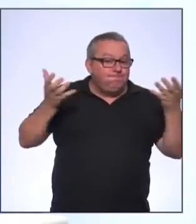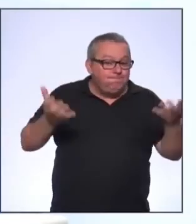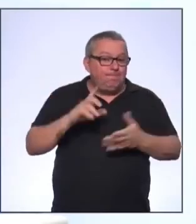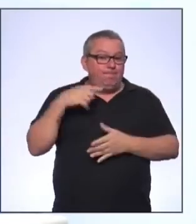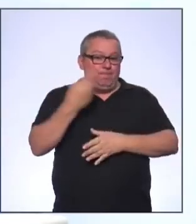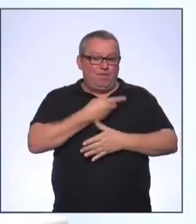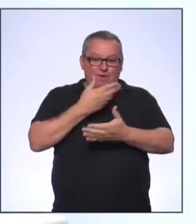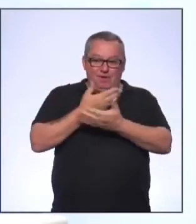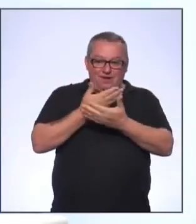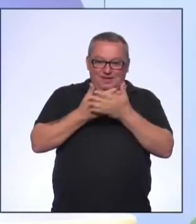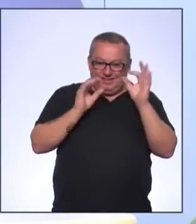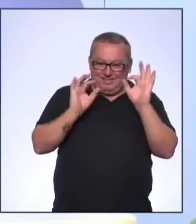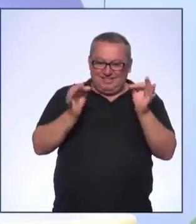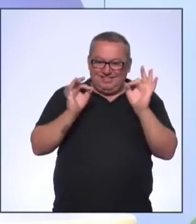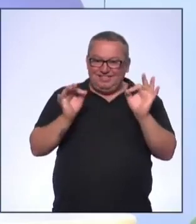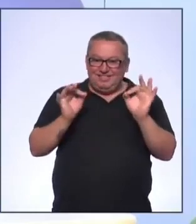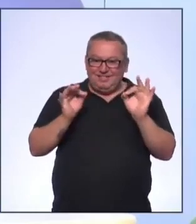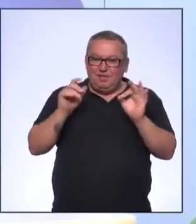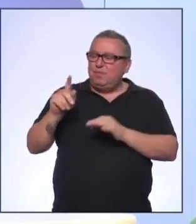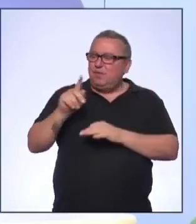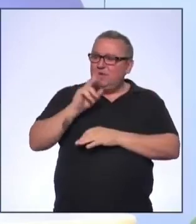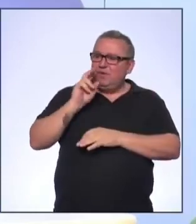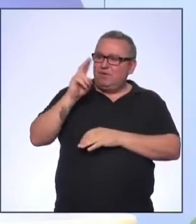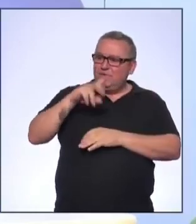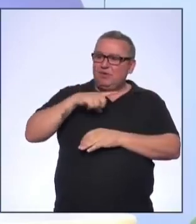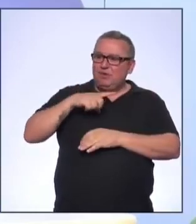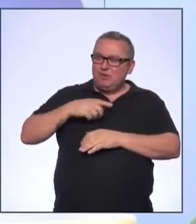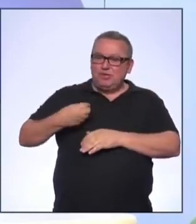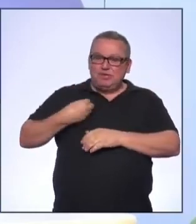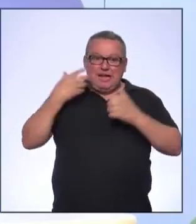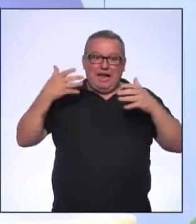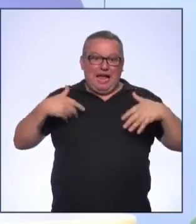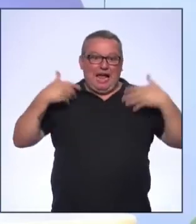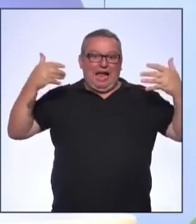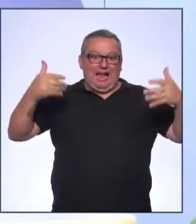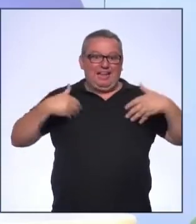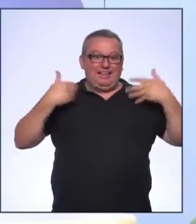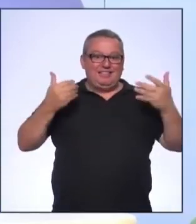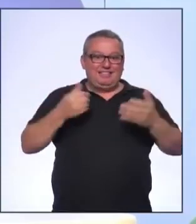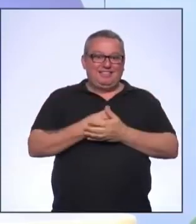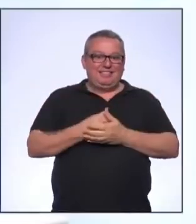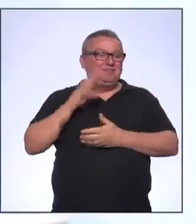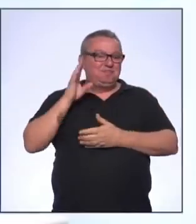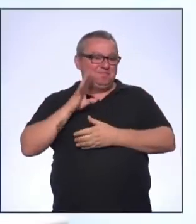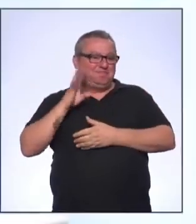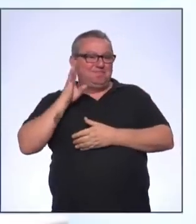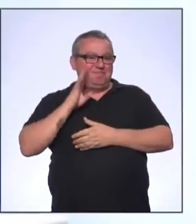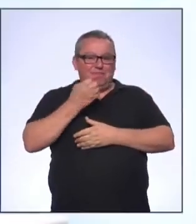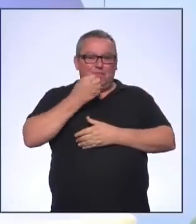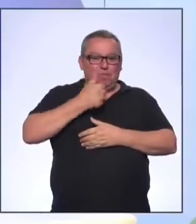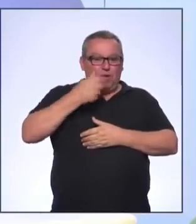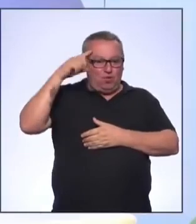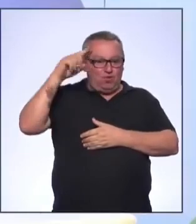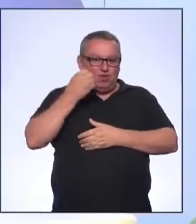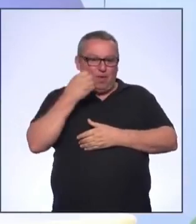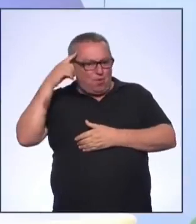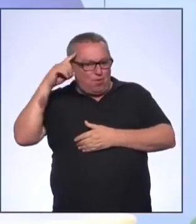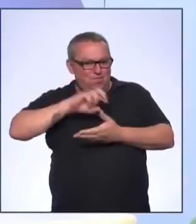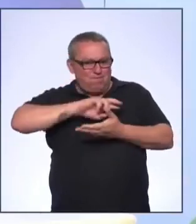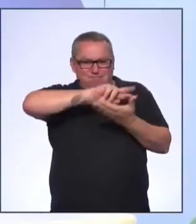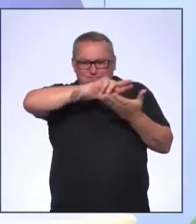aula. Não é, professora Fernanda? Sim, professora, eu vejo que eles já estão aqui animados, olha. Nossa, que legal. Muitos bom dia aqui,